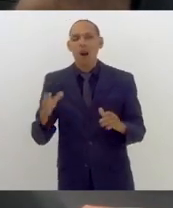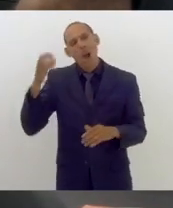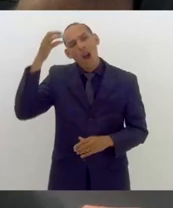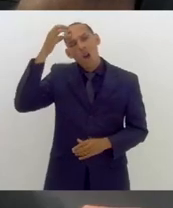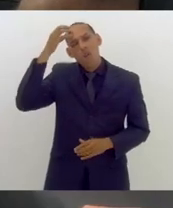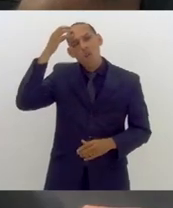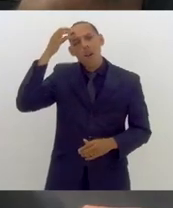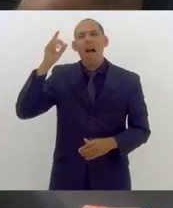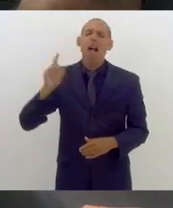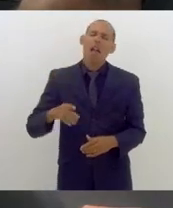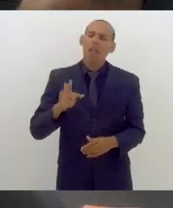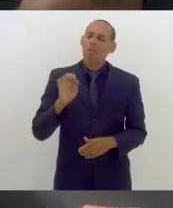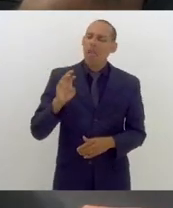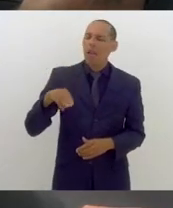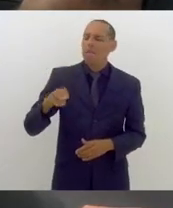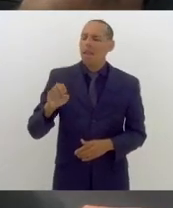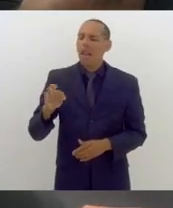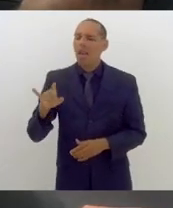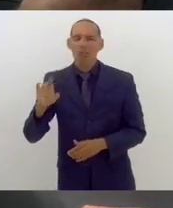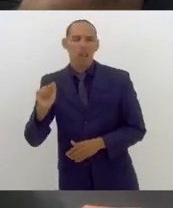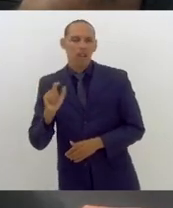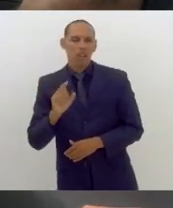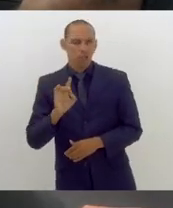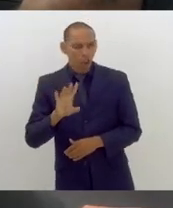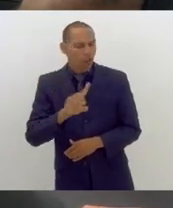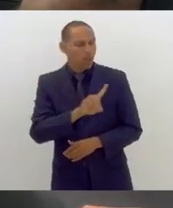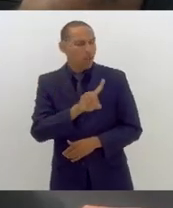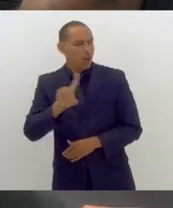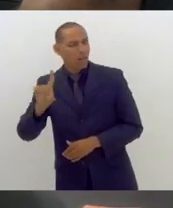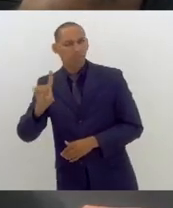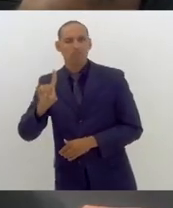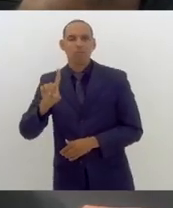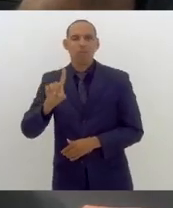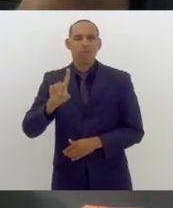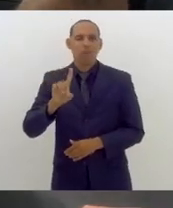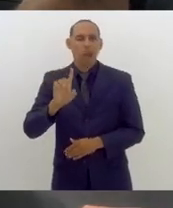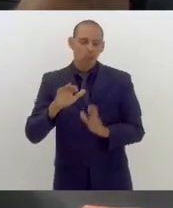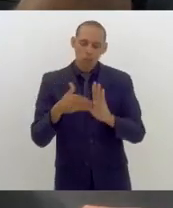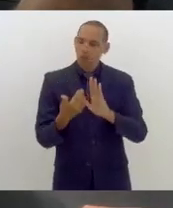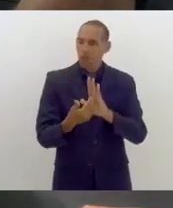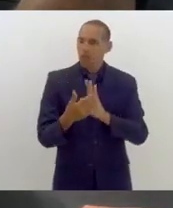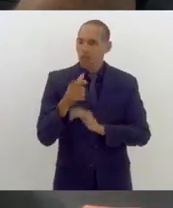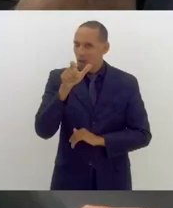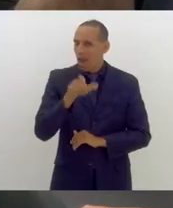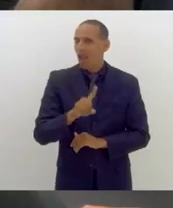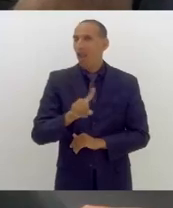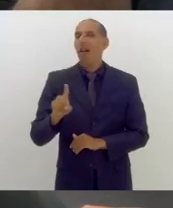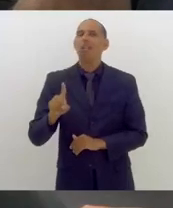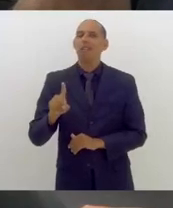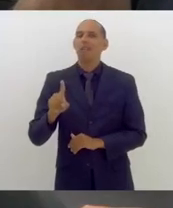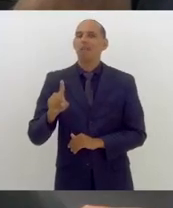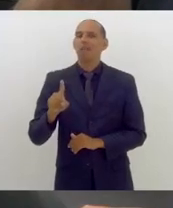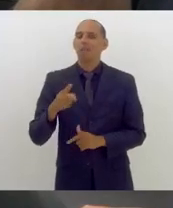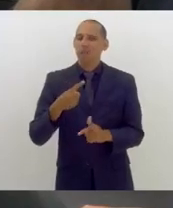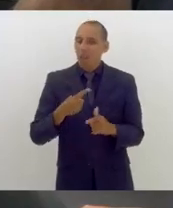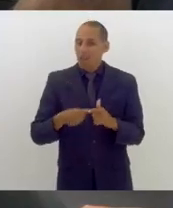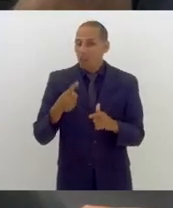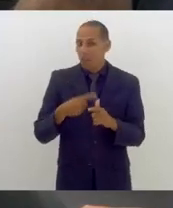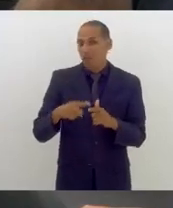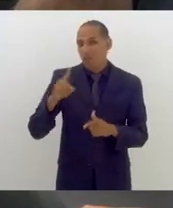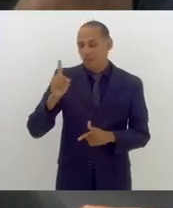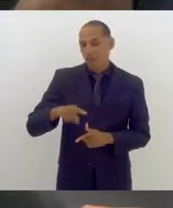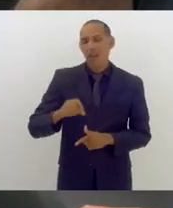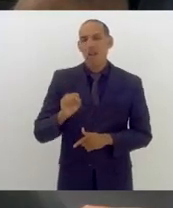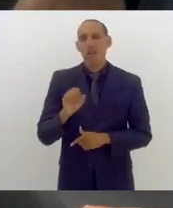culpa também Ah é não é só termelétrica que tá causando todo esse problema não tá esse problema